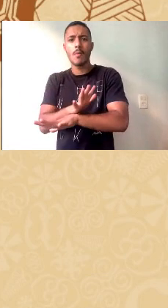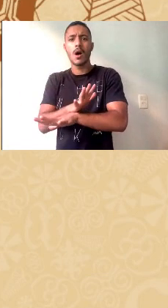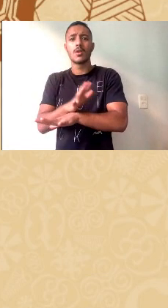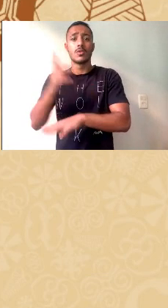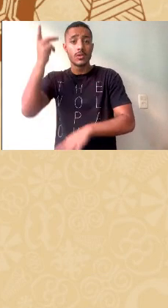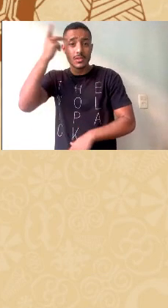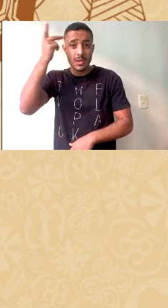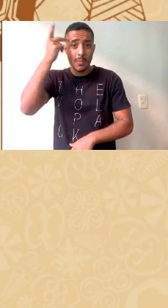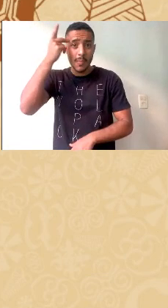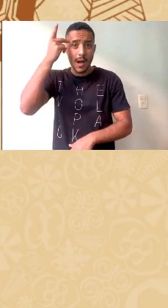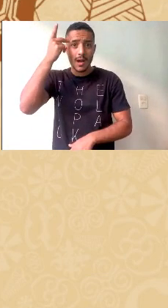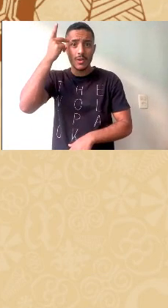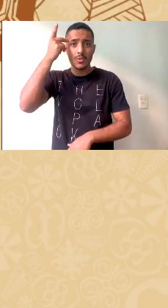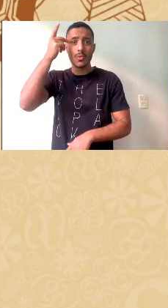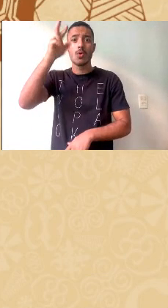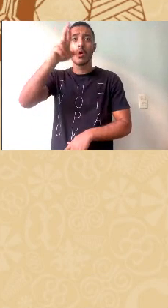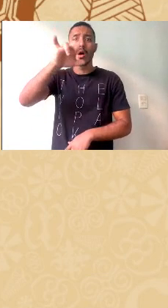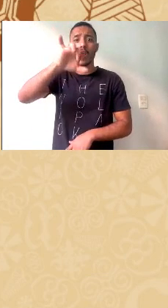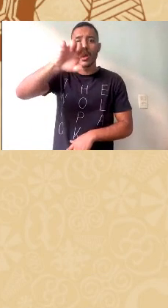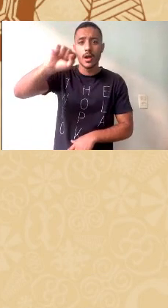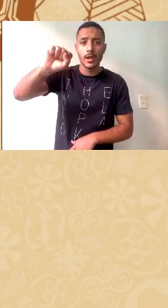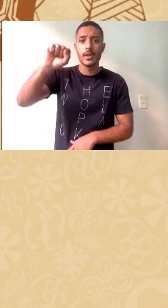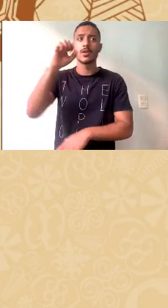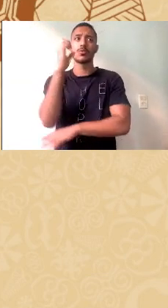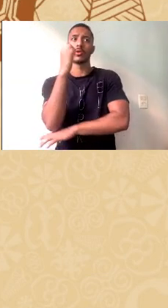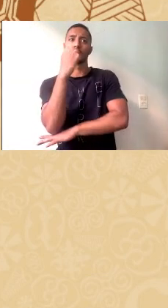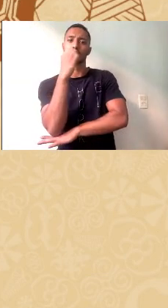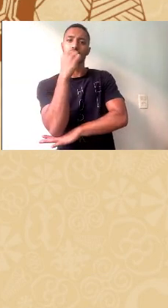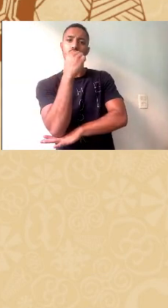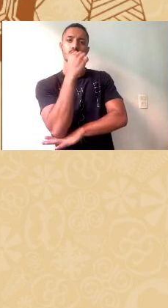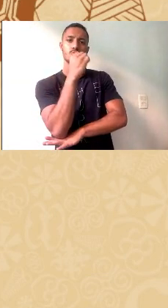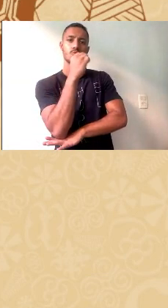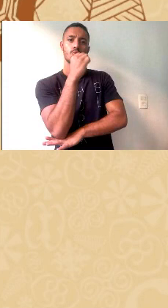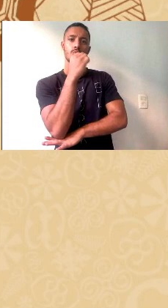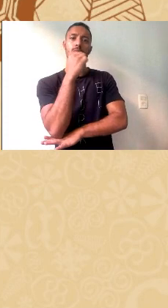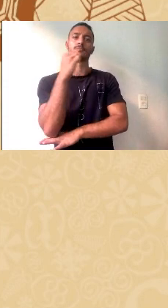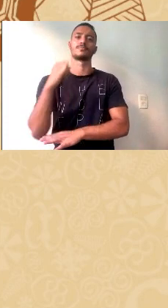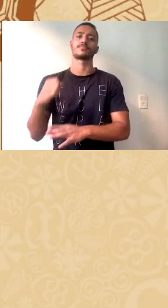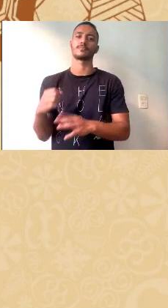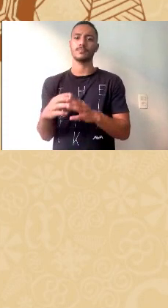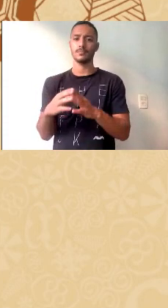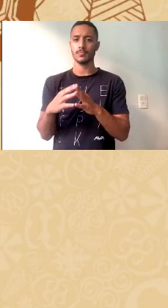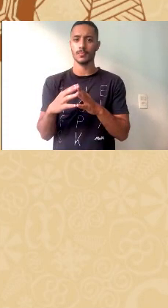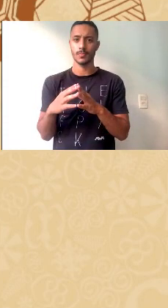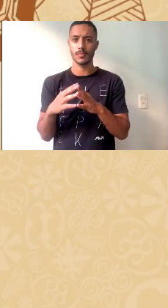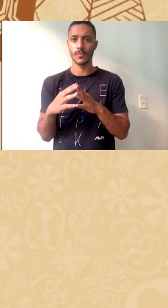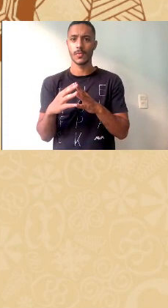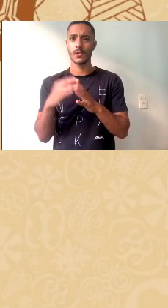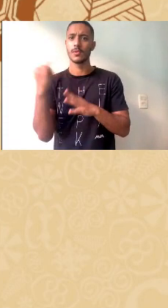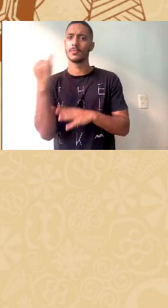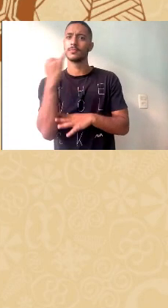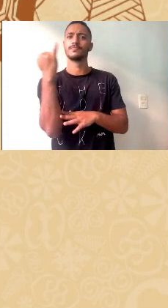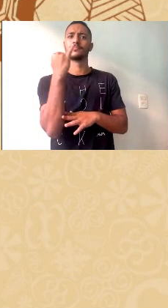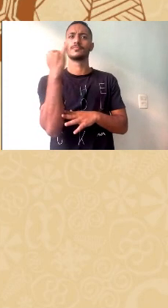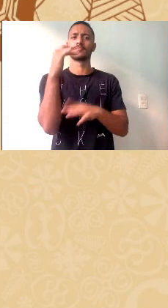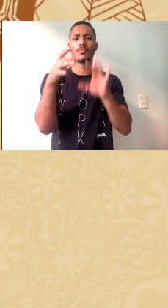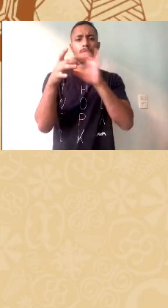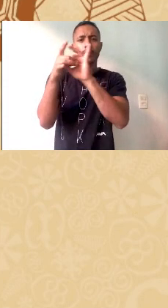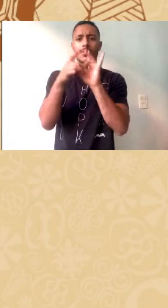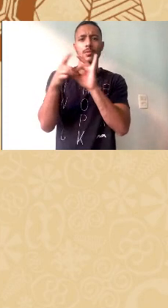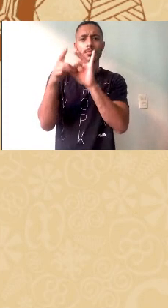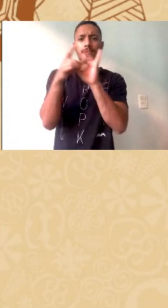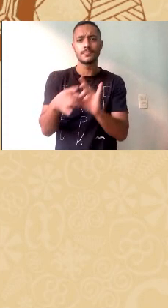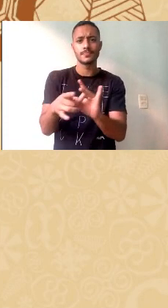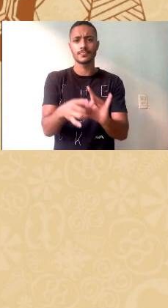mas é muito importante que a gente também reúna, sistematize, né, as produções que foram feitas também em